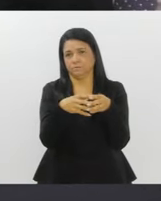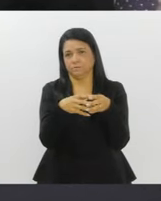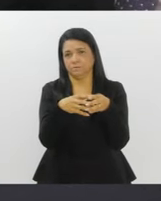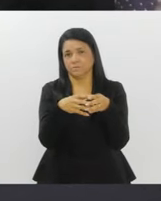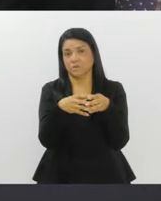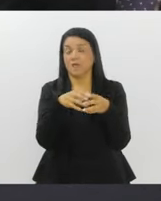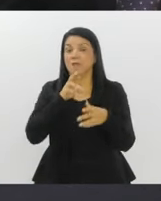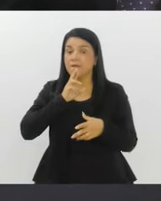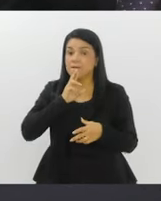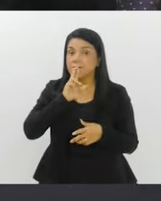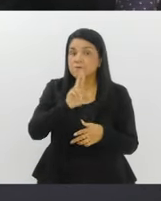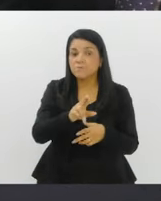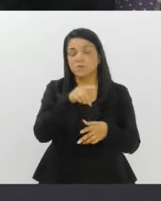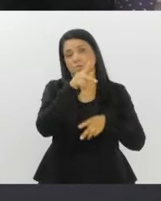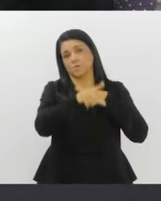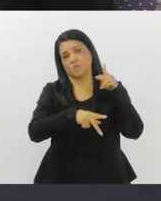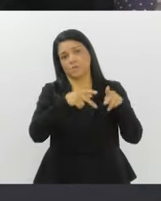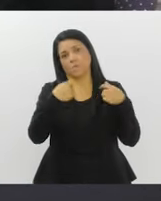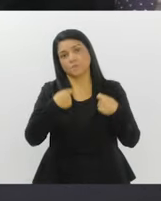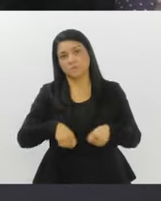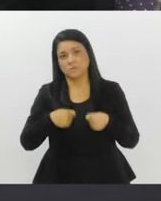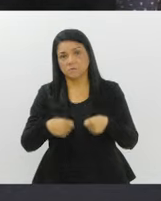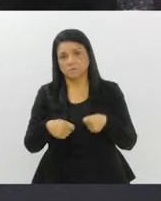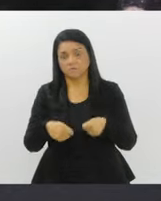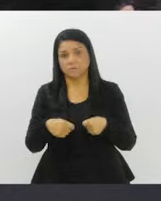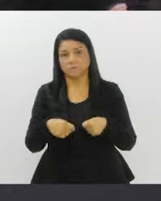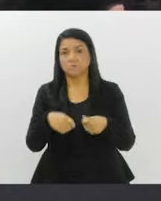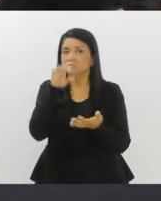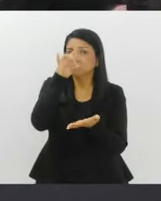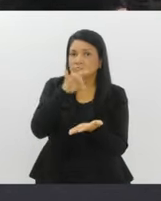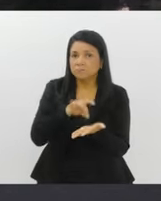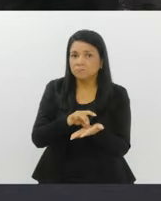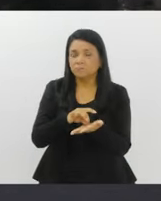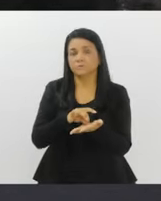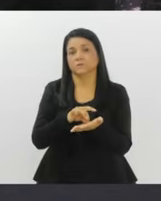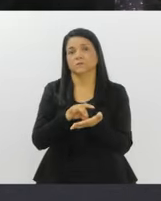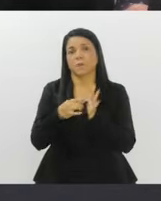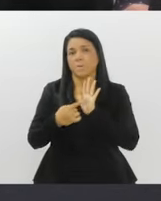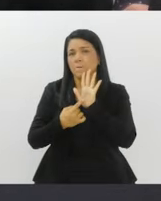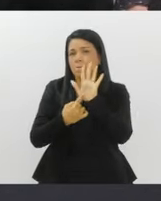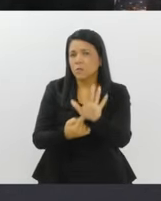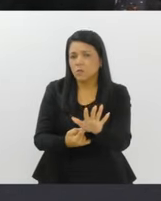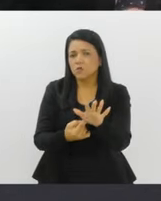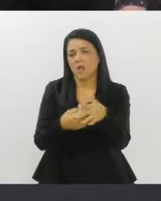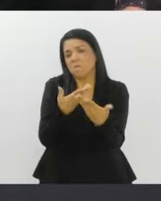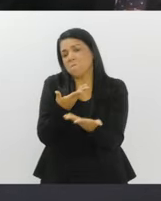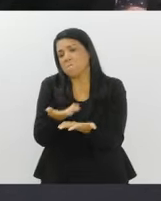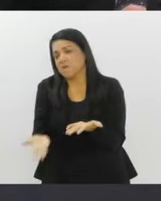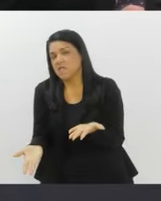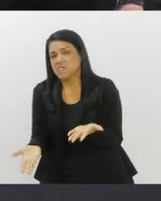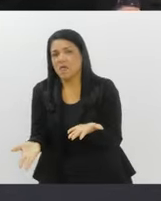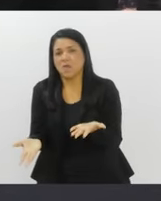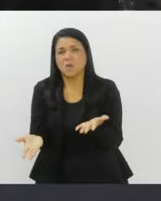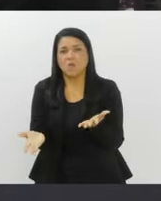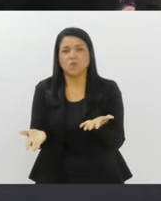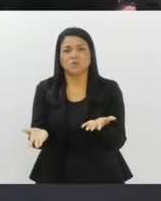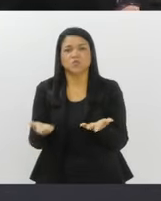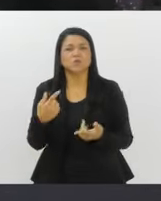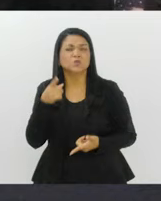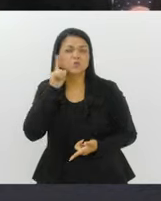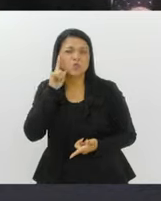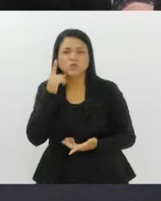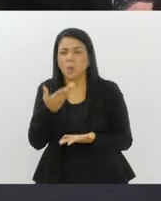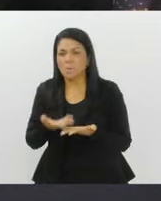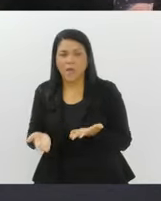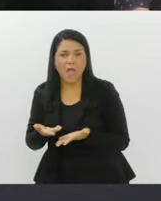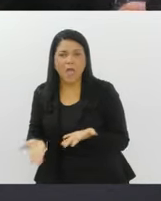dar resposta à população. Porque, na verdade, apresentar aqui que perdeu o passageiro, vai perder todo dia.